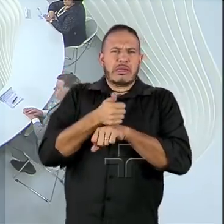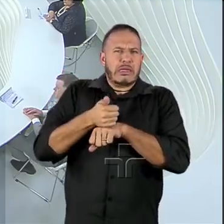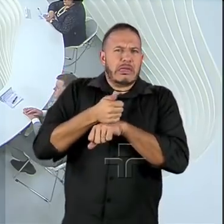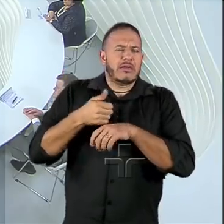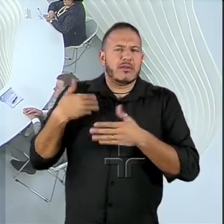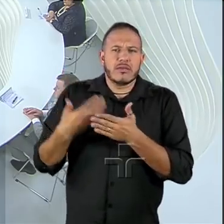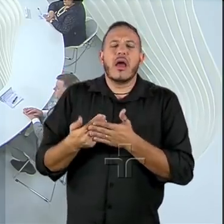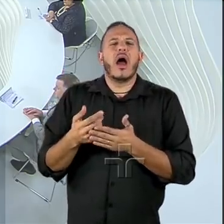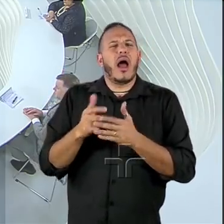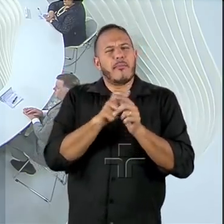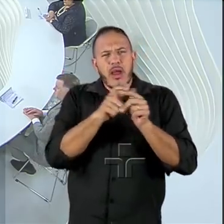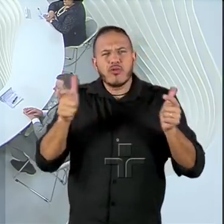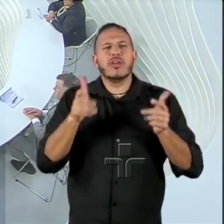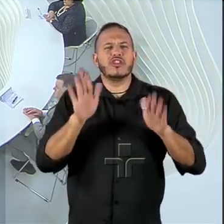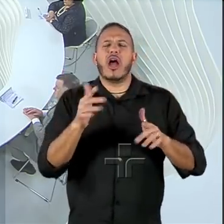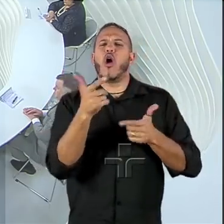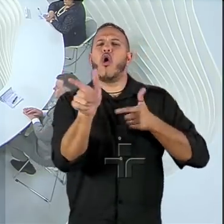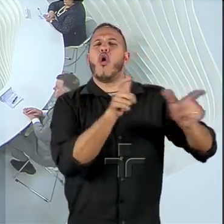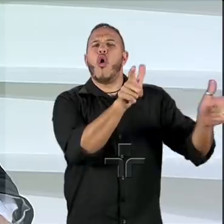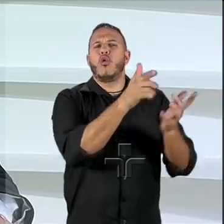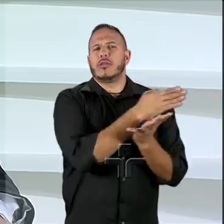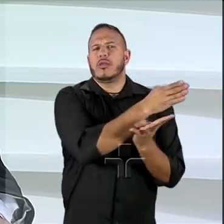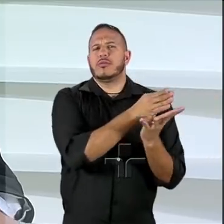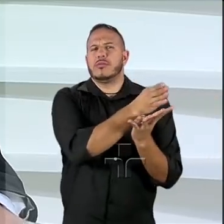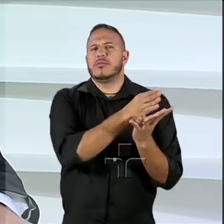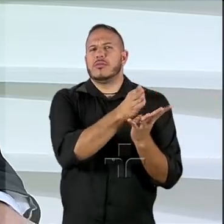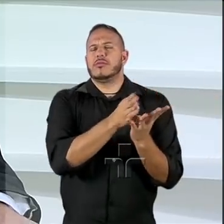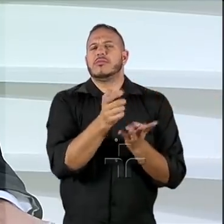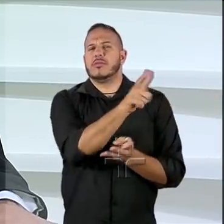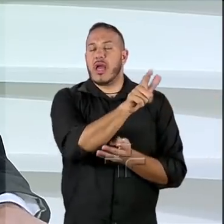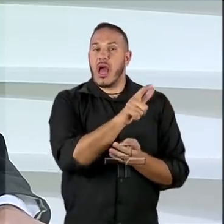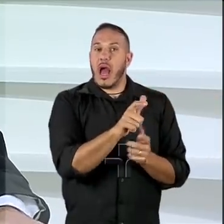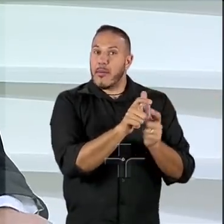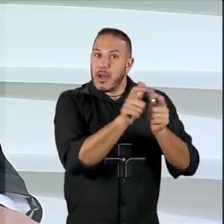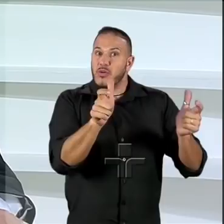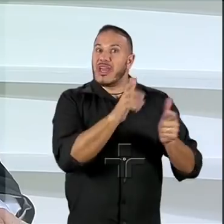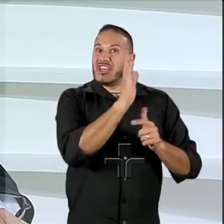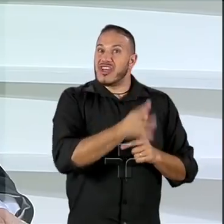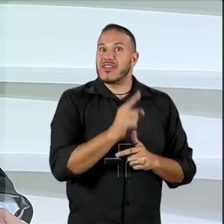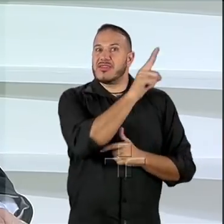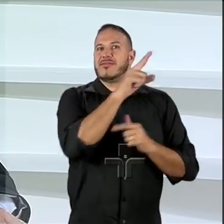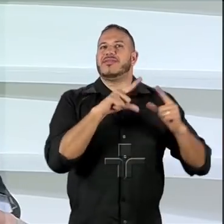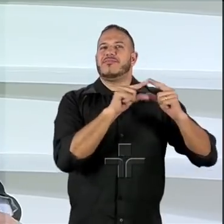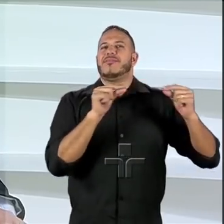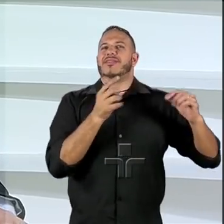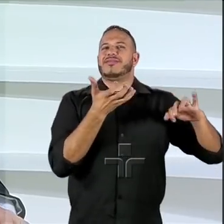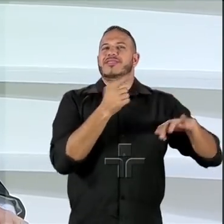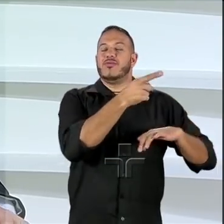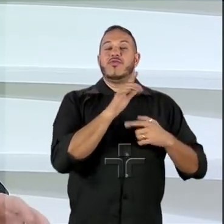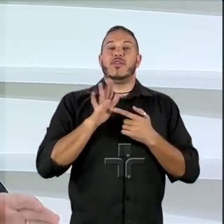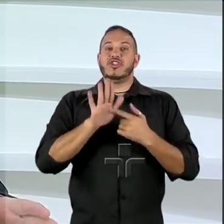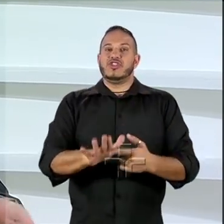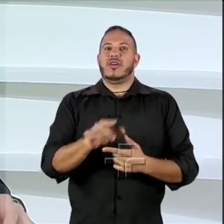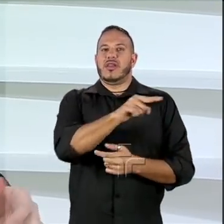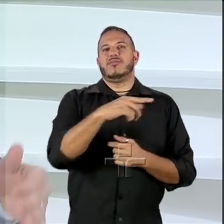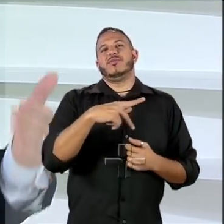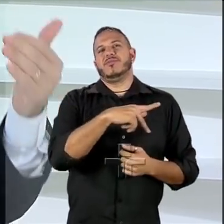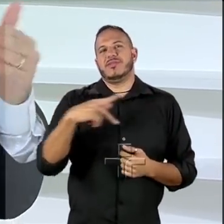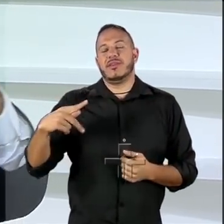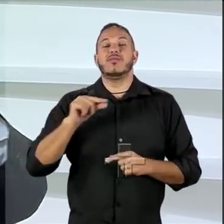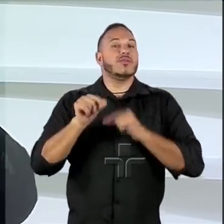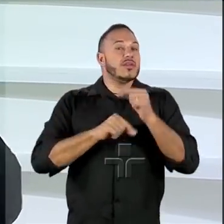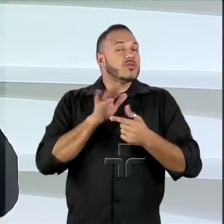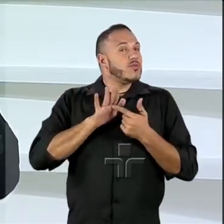por outras carreiras jurídicas. A grande maioria, inclusive, já estava em Brasília quando foi indicada pelo presidente, o que significa